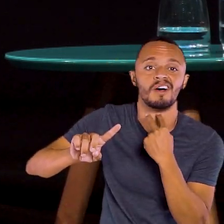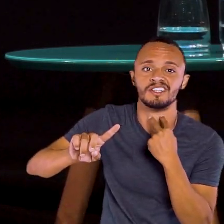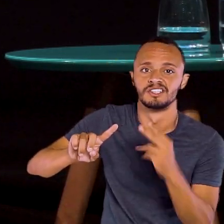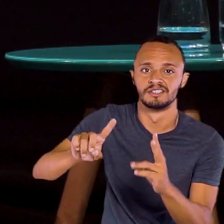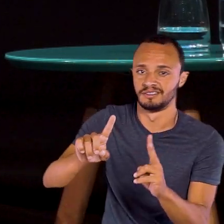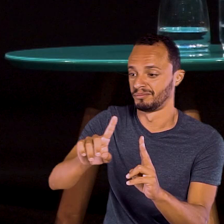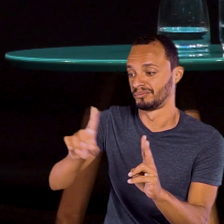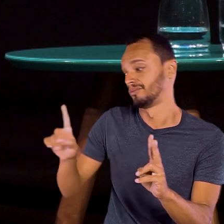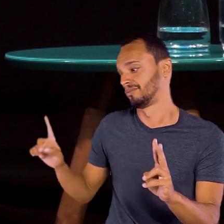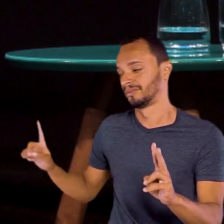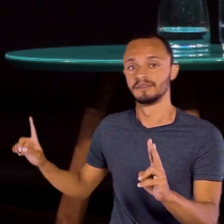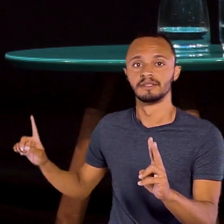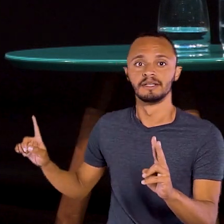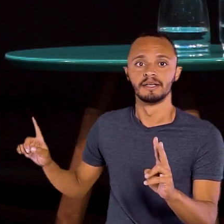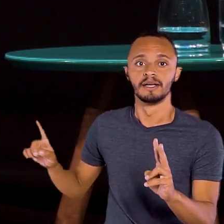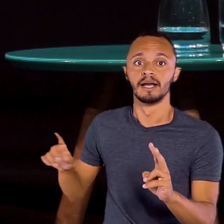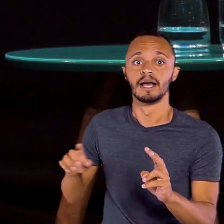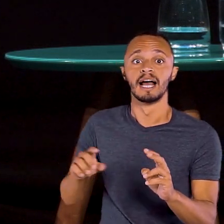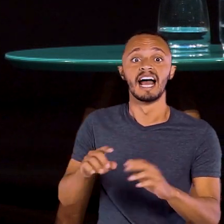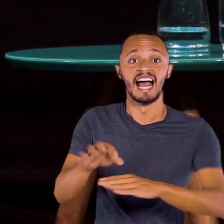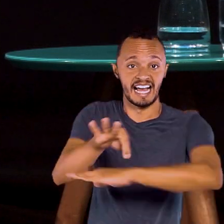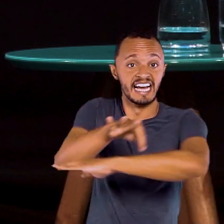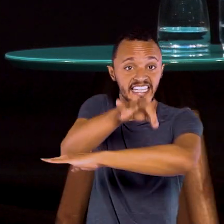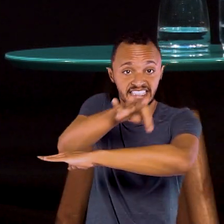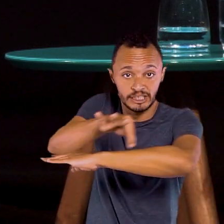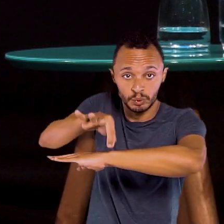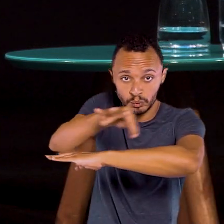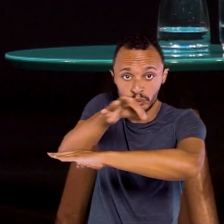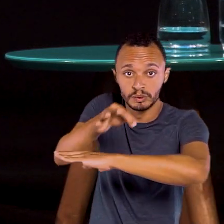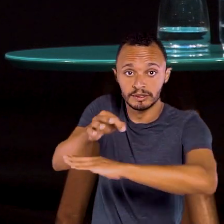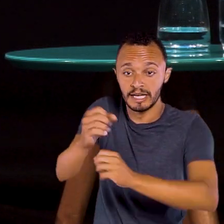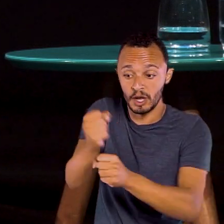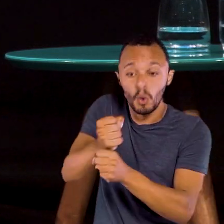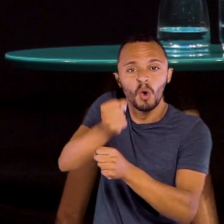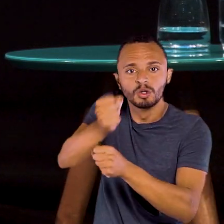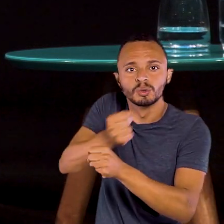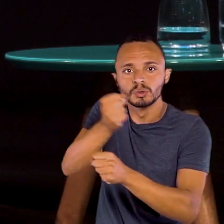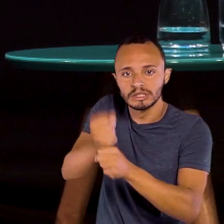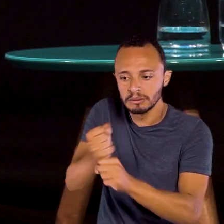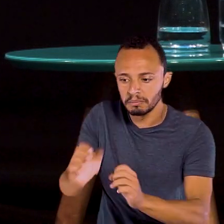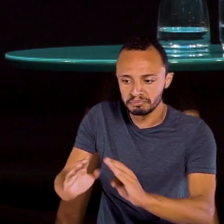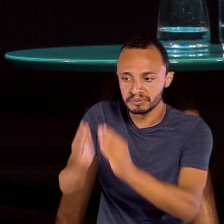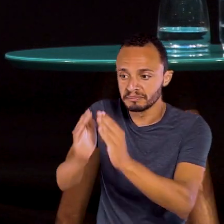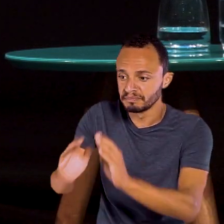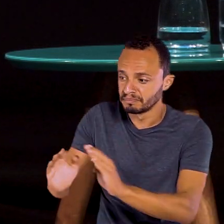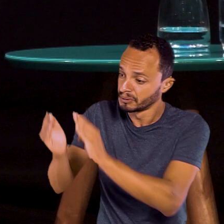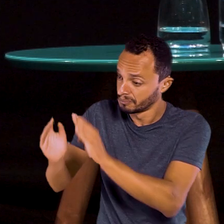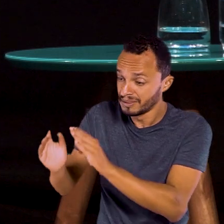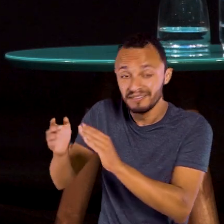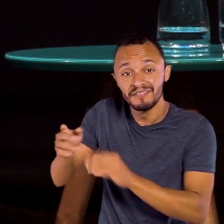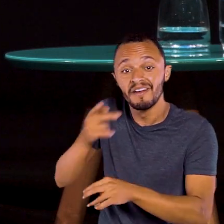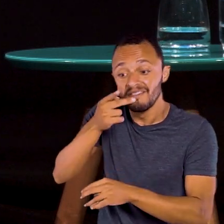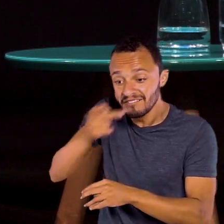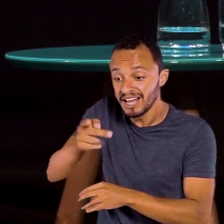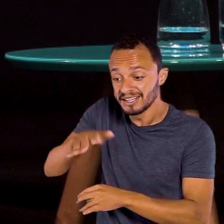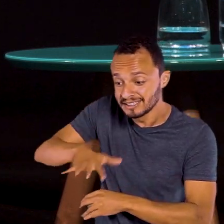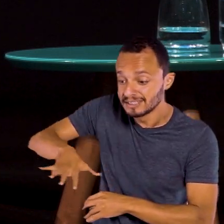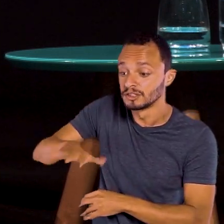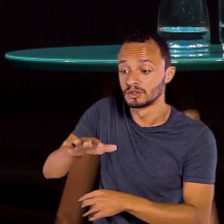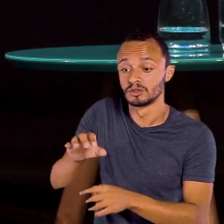sobre aquela sociedade. A gente vem de uma sociedade que construiu